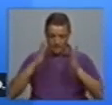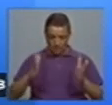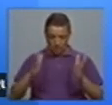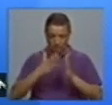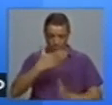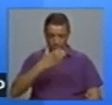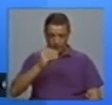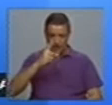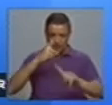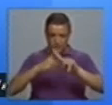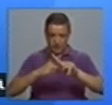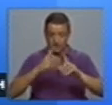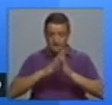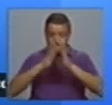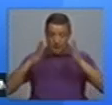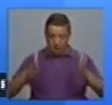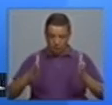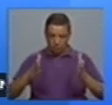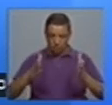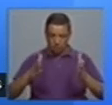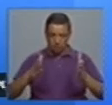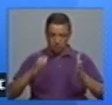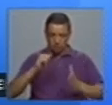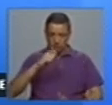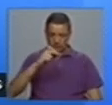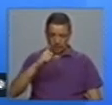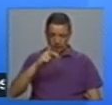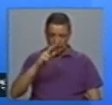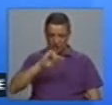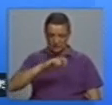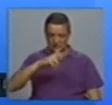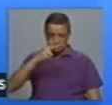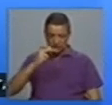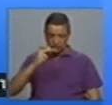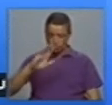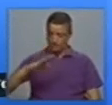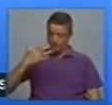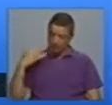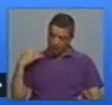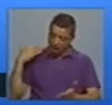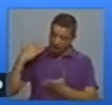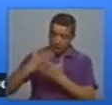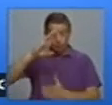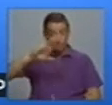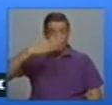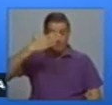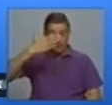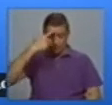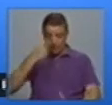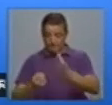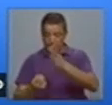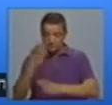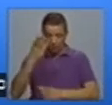10 vezes maior nas galáxias primordiais, daquelas galáxias que foram das primeiras a aparecer e que têm